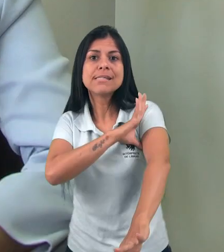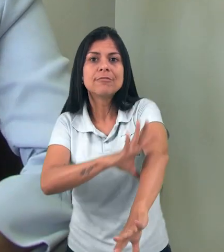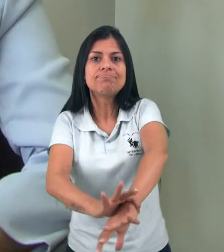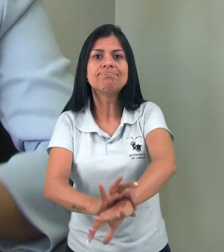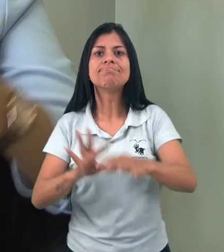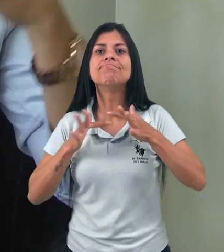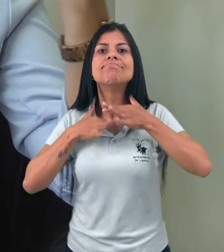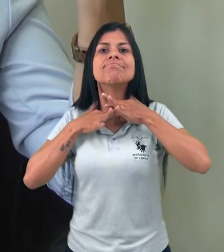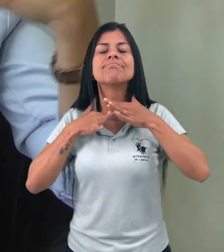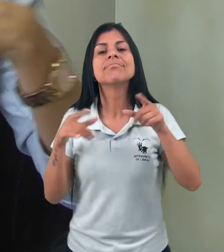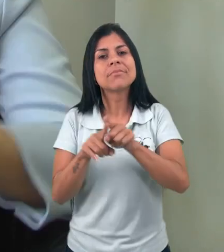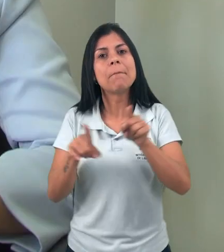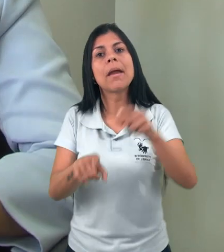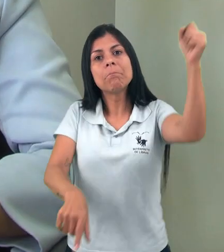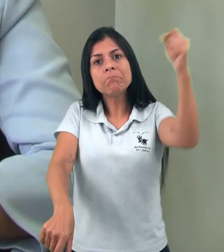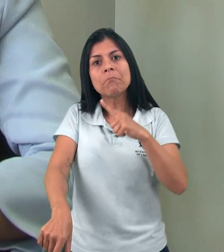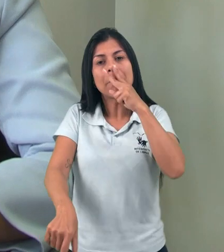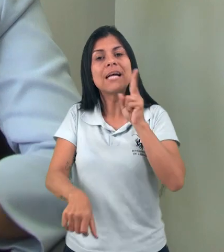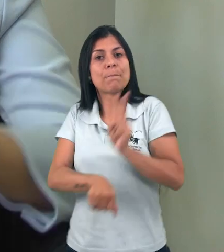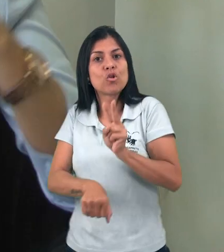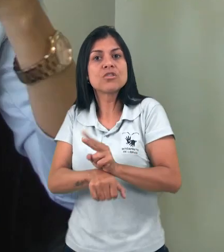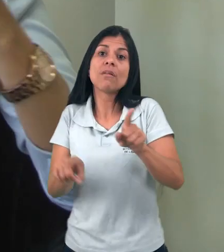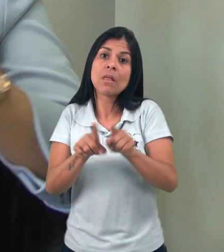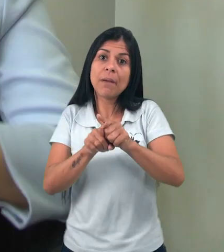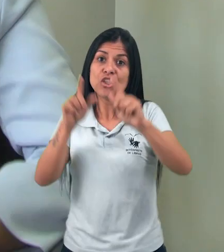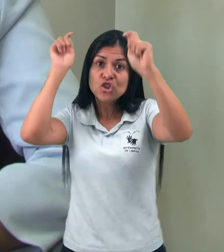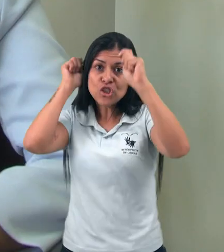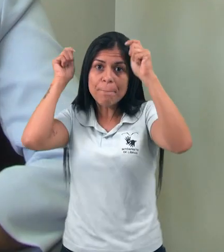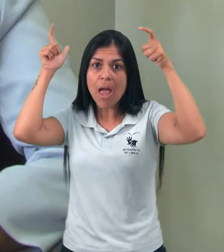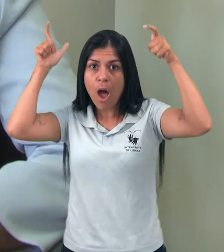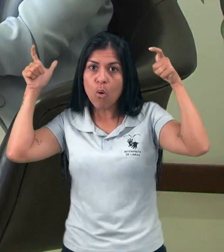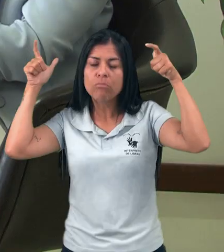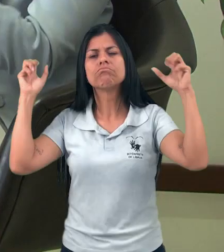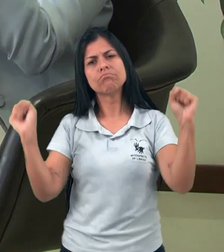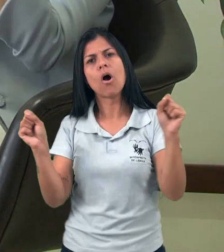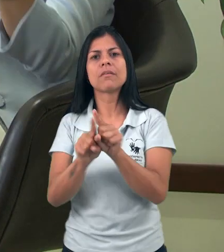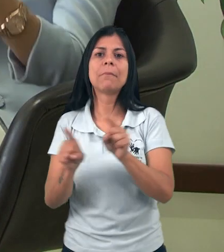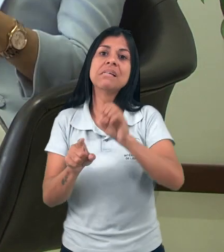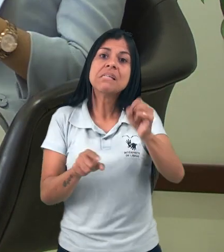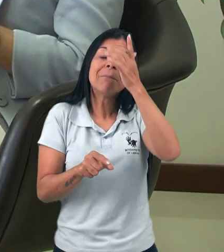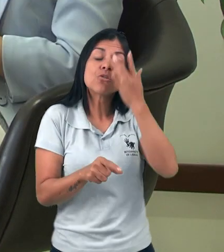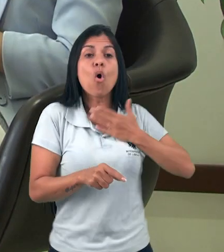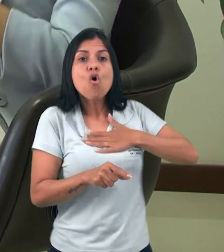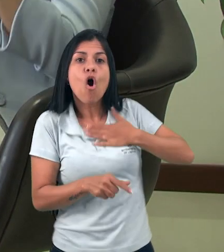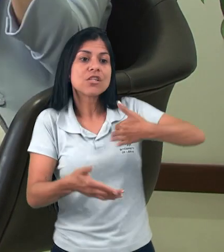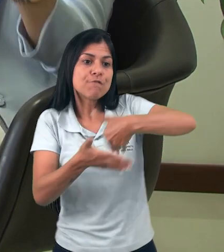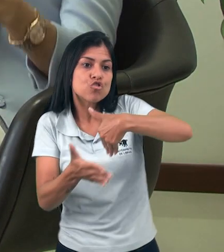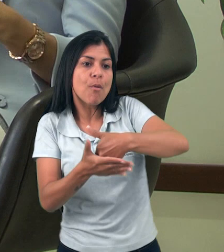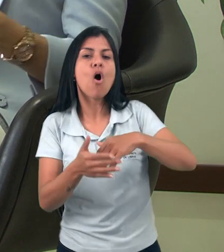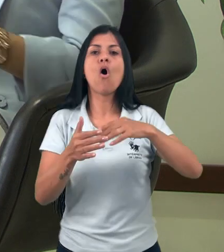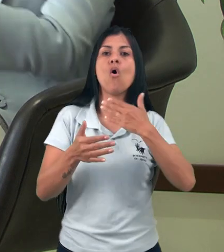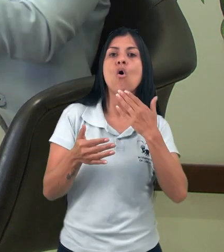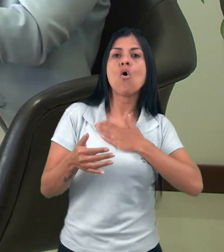com proteção solar e com proteção aos raios UV e chapéus também. Então, quem gosta de jogar o futebol,